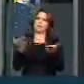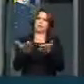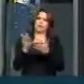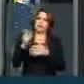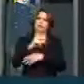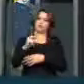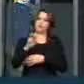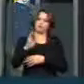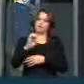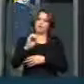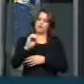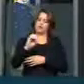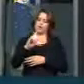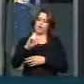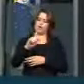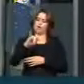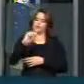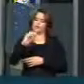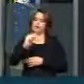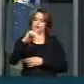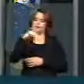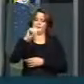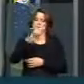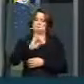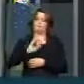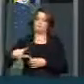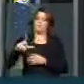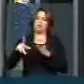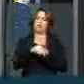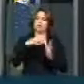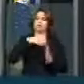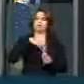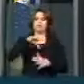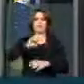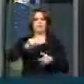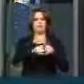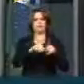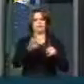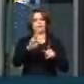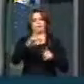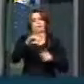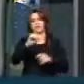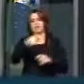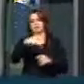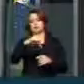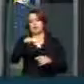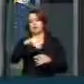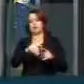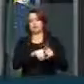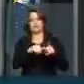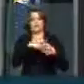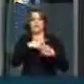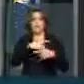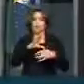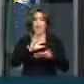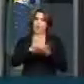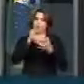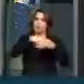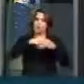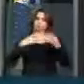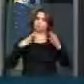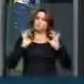Teologia Moral na Faculdade Arquidiocesana de Feira de Santana e diretor do Colégio Santo Antônio, de grande conceito em toda a